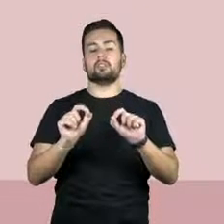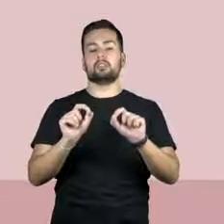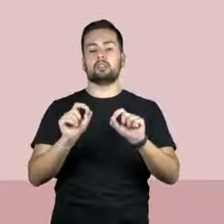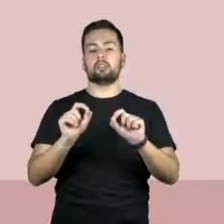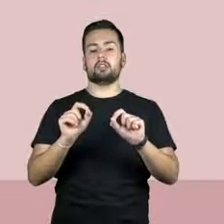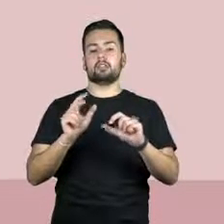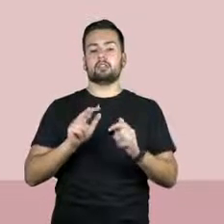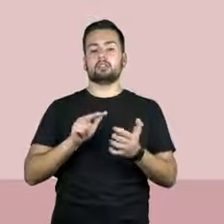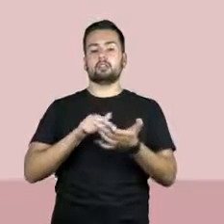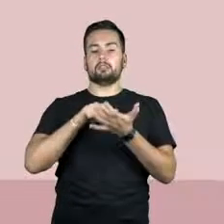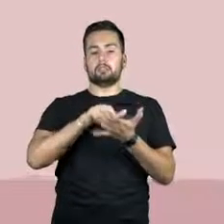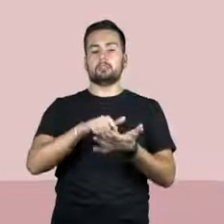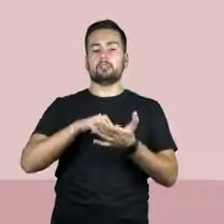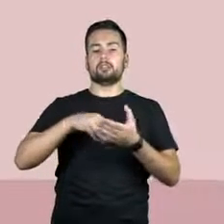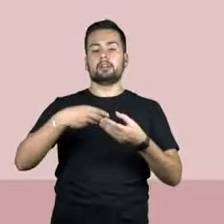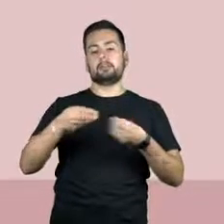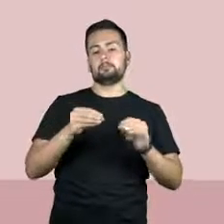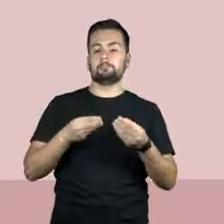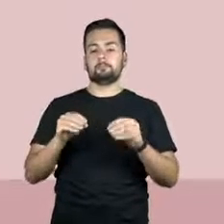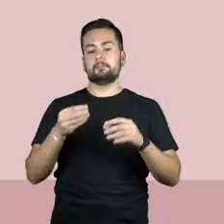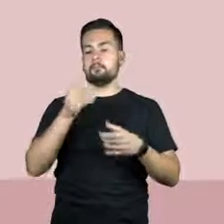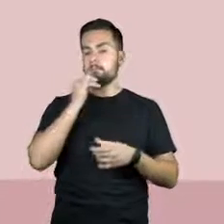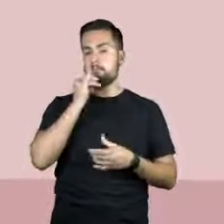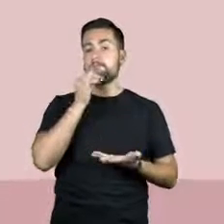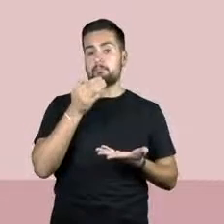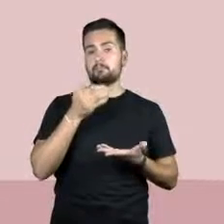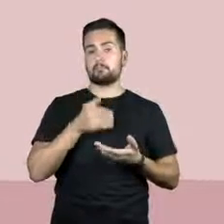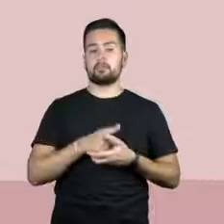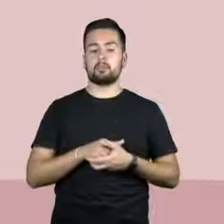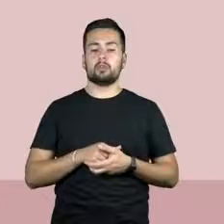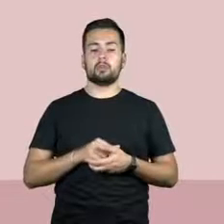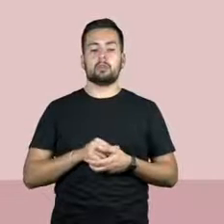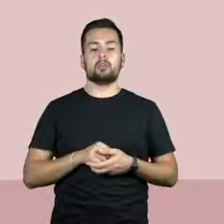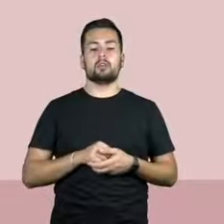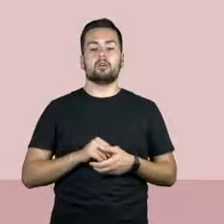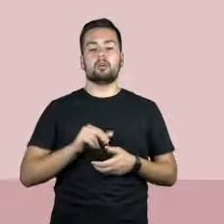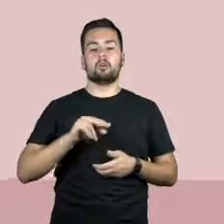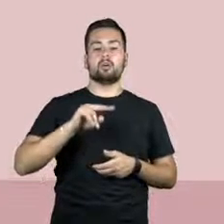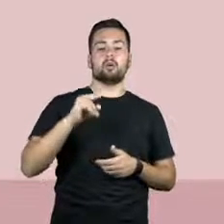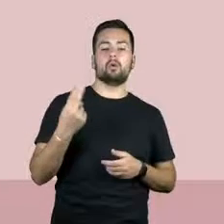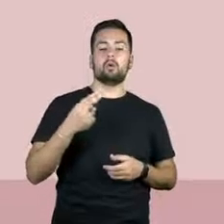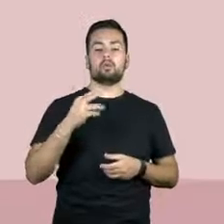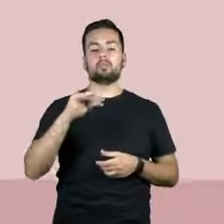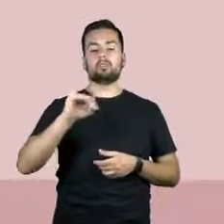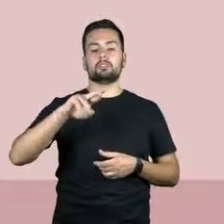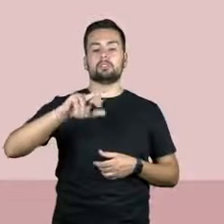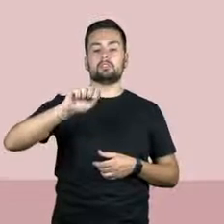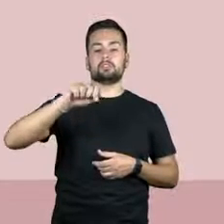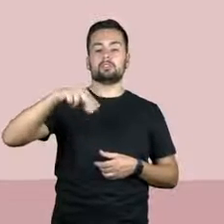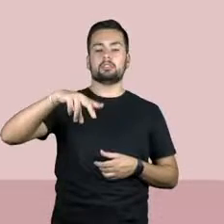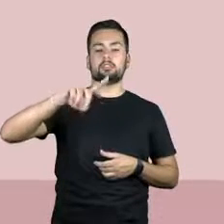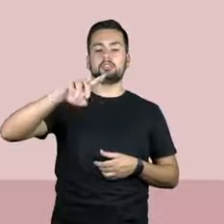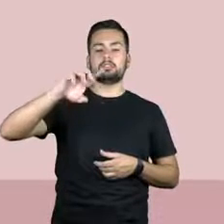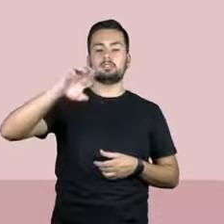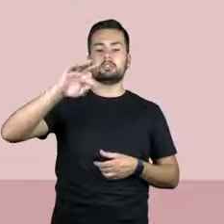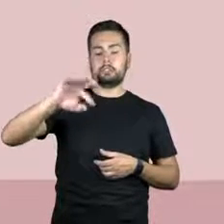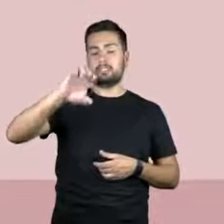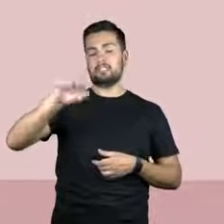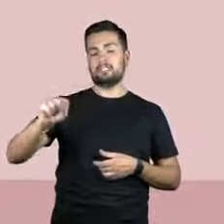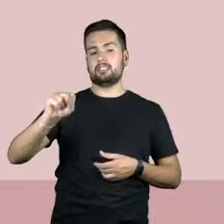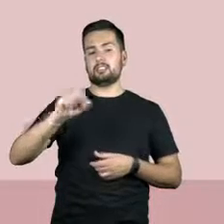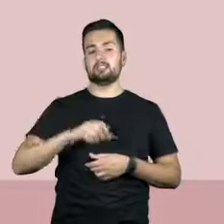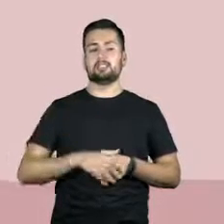contenções flexíveis, tá? Por exemplo, uma cortina de estaca, ou também tirantes, né, ancoragens do tipo ativo, ancoragem do